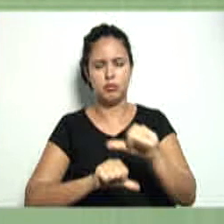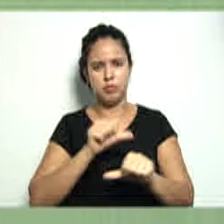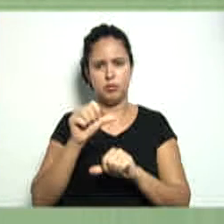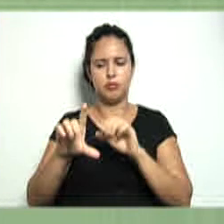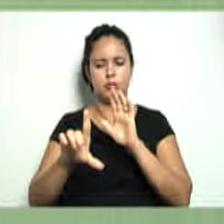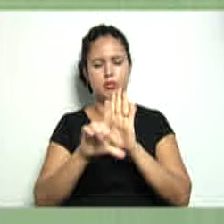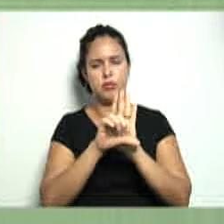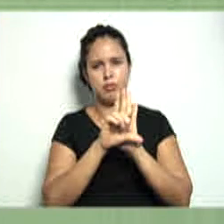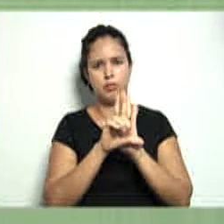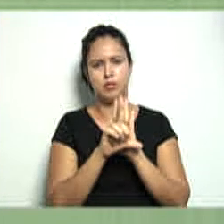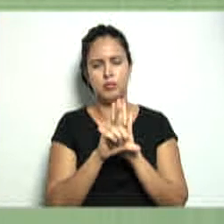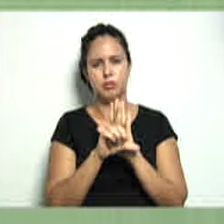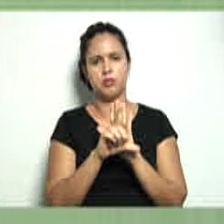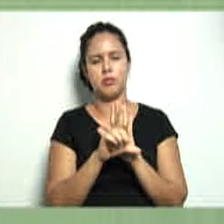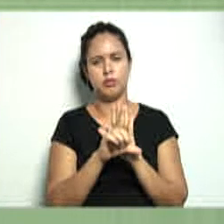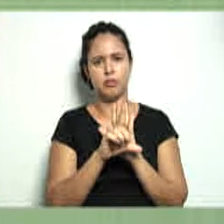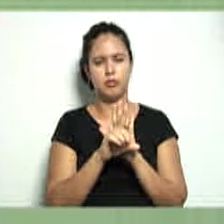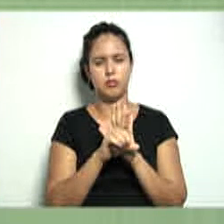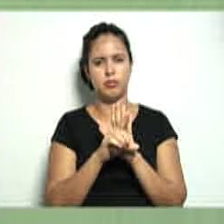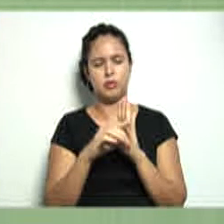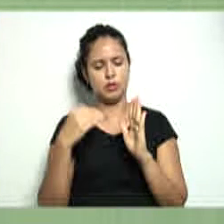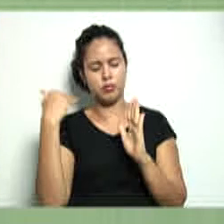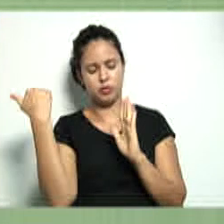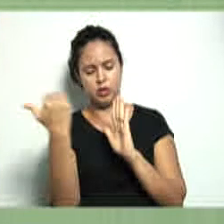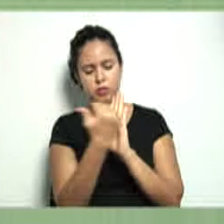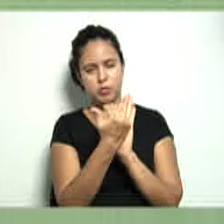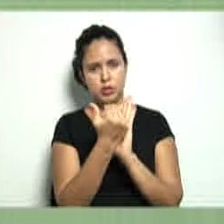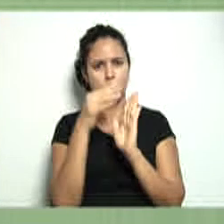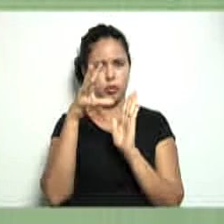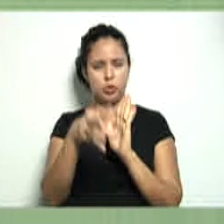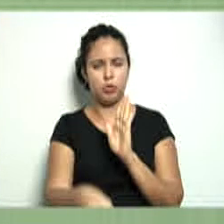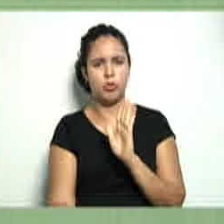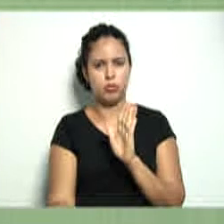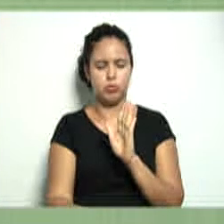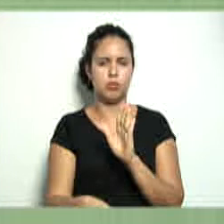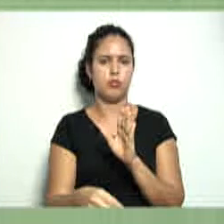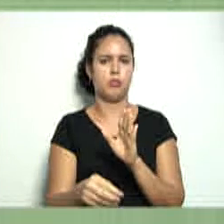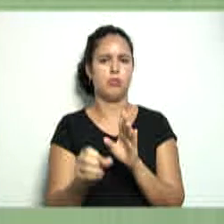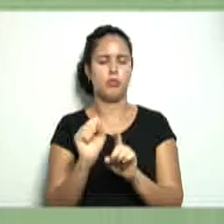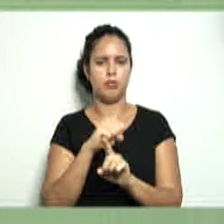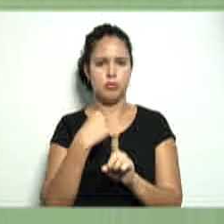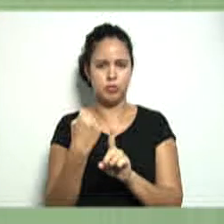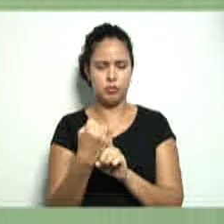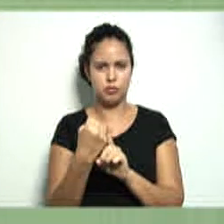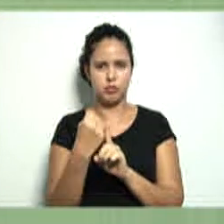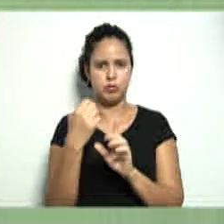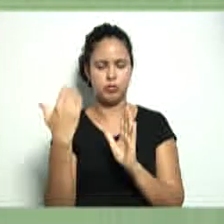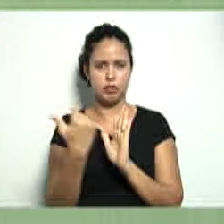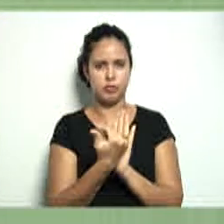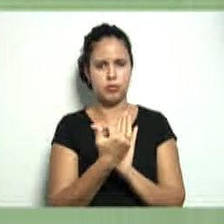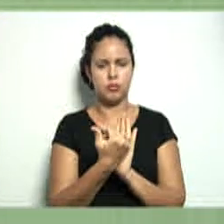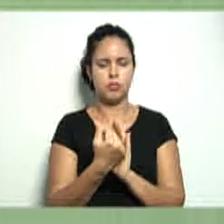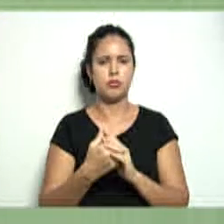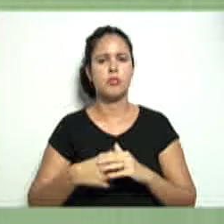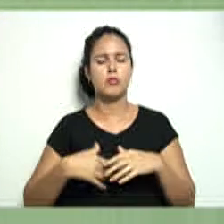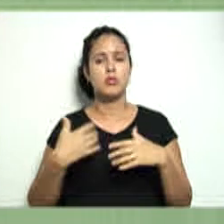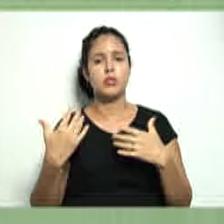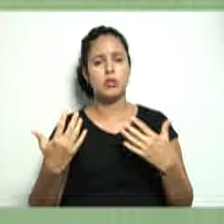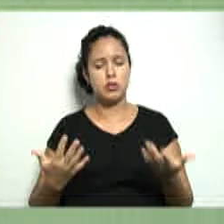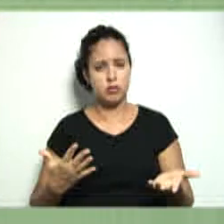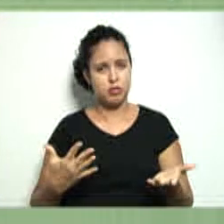leis que devem ser obedecidas por todos os seus membros. Não, porque no modo de